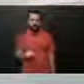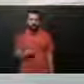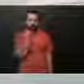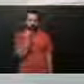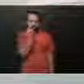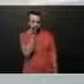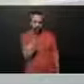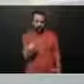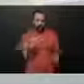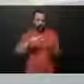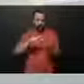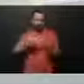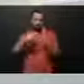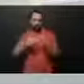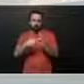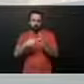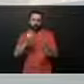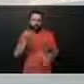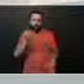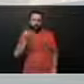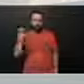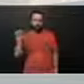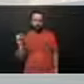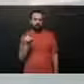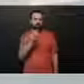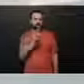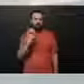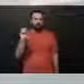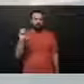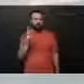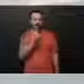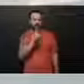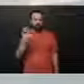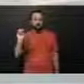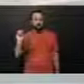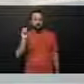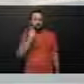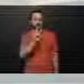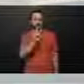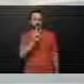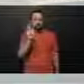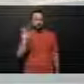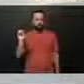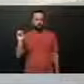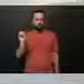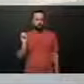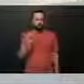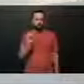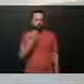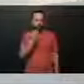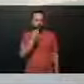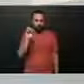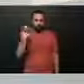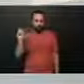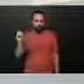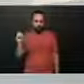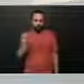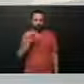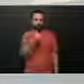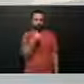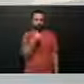de 10 em 10. Então, vamos lá. 10, 20, 30, 40,